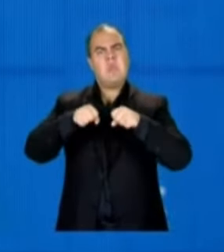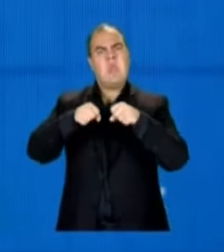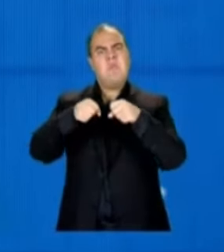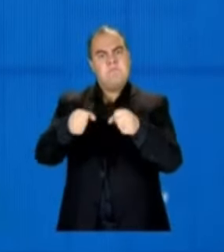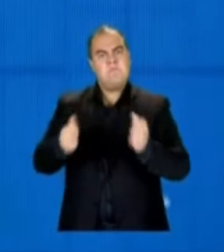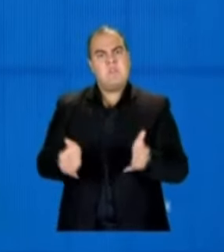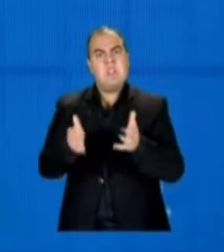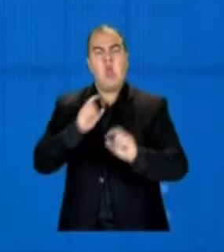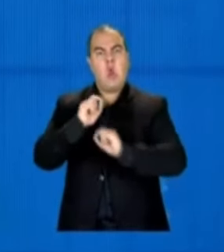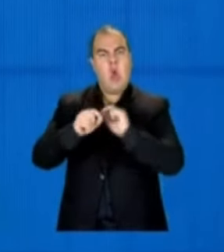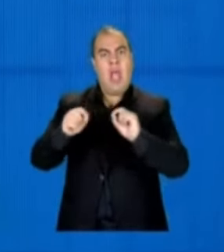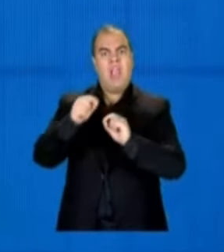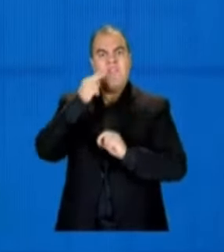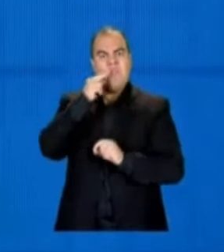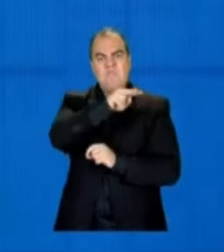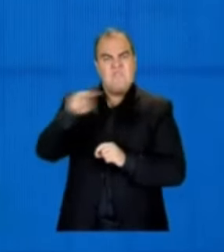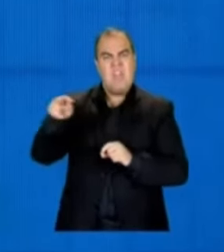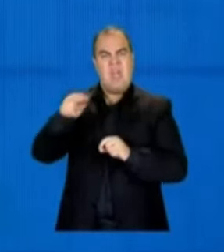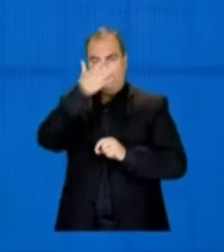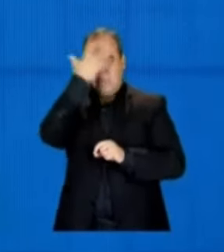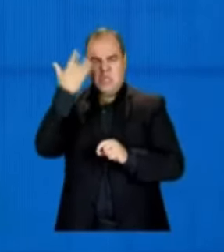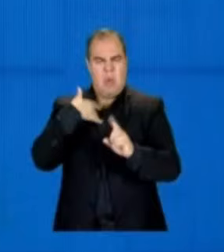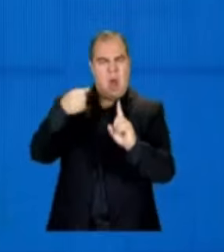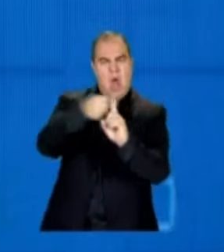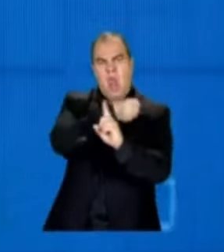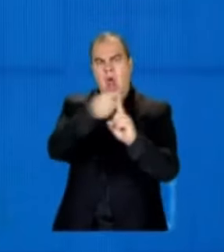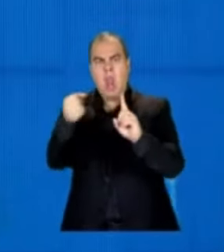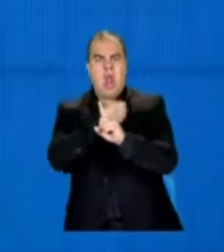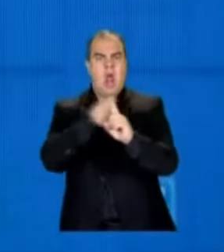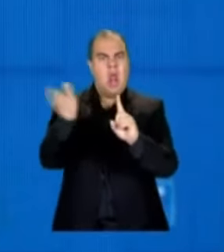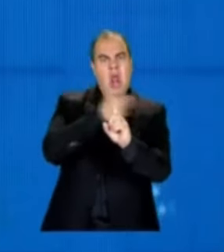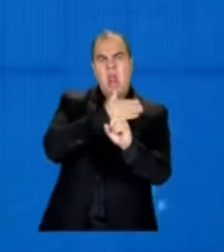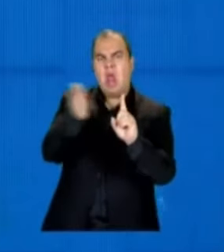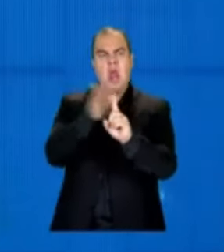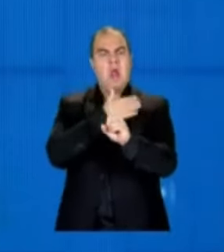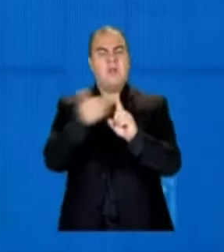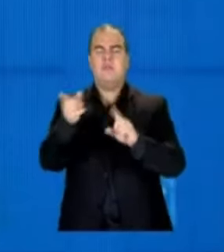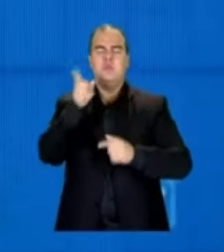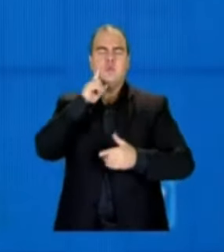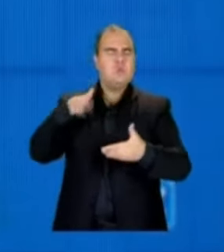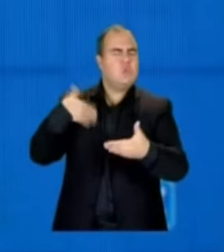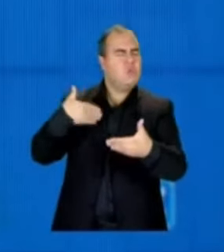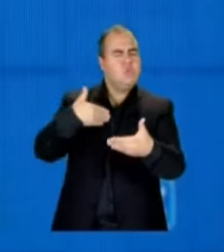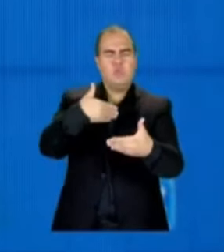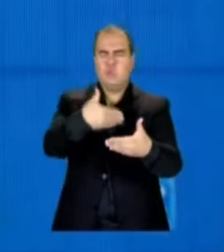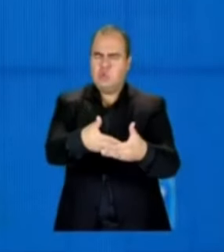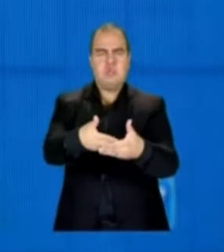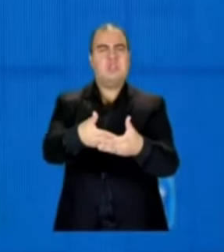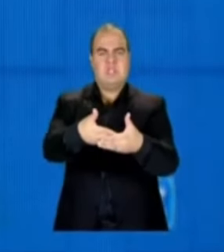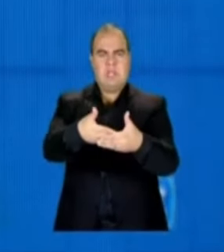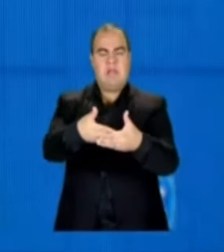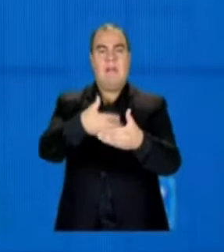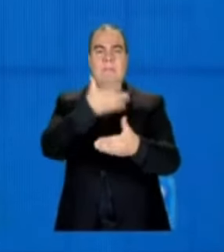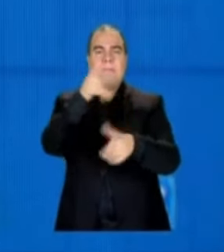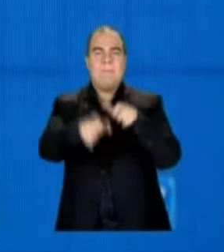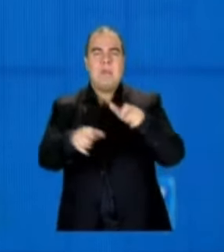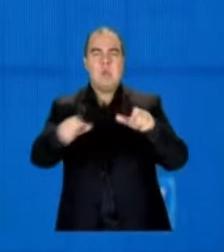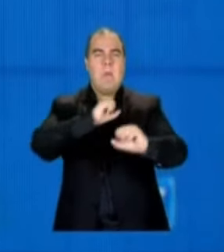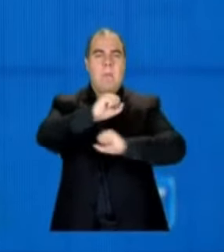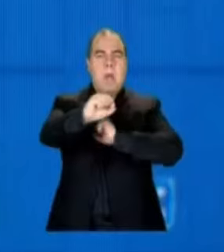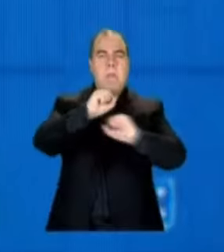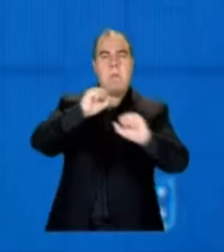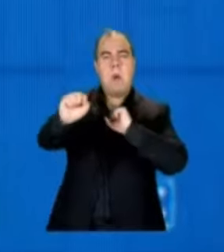bandidos canalhas que agridem mulheres todos os dias inevitavelmente que matam